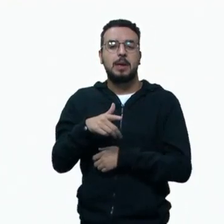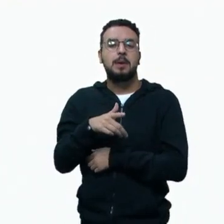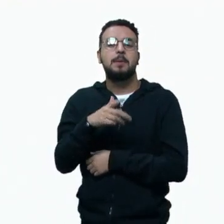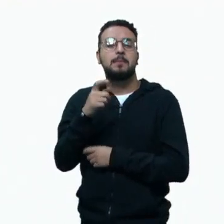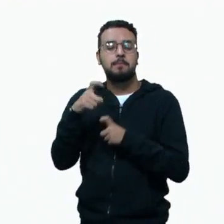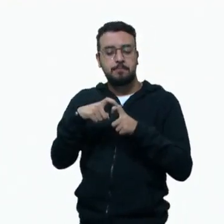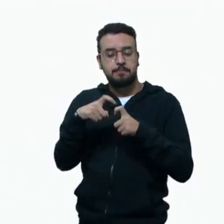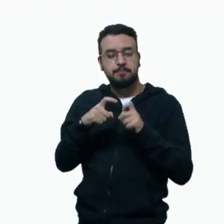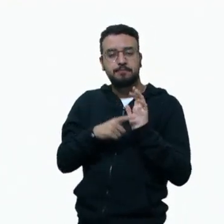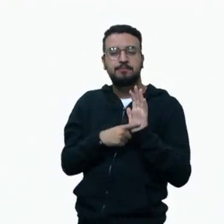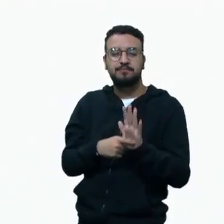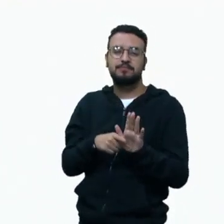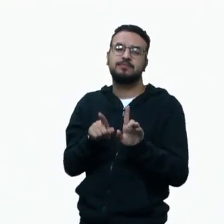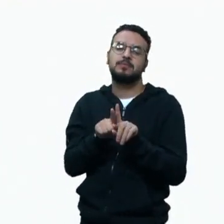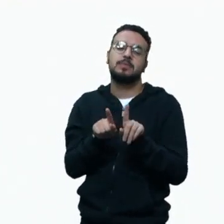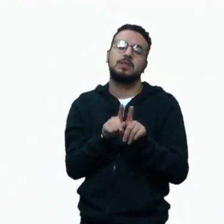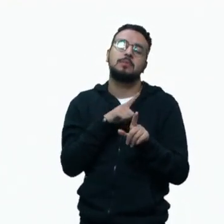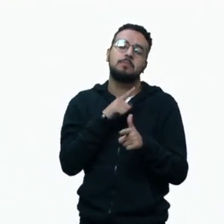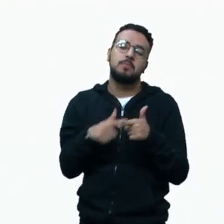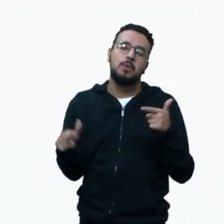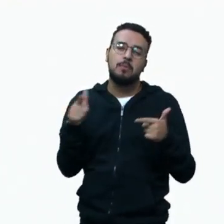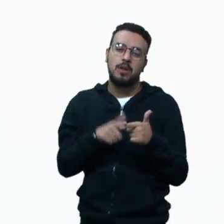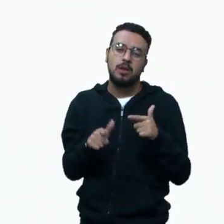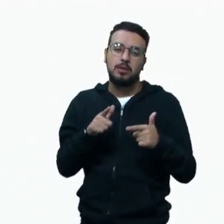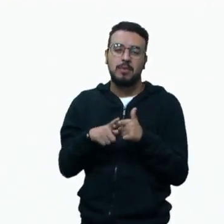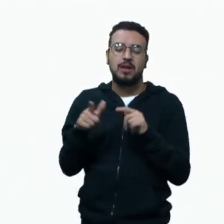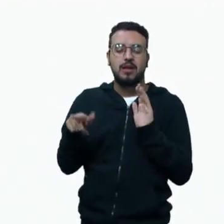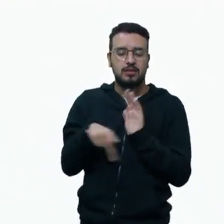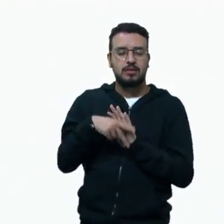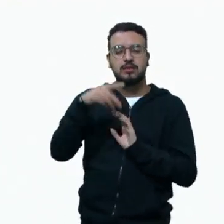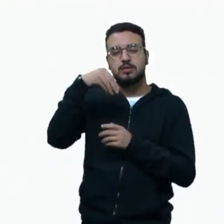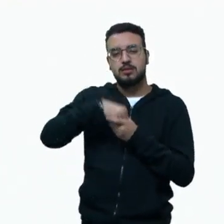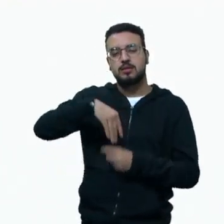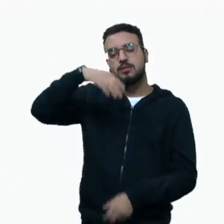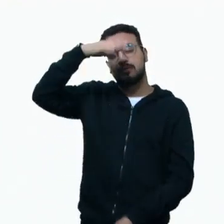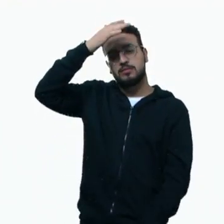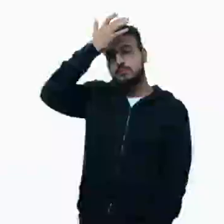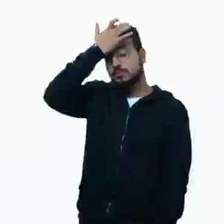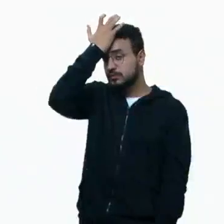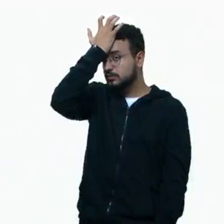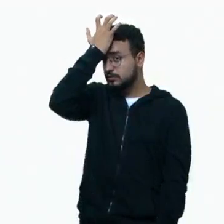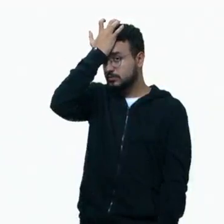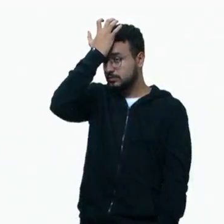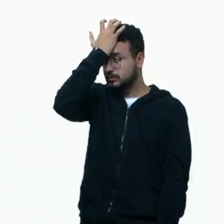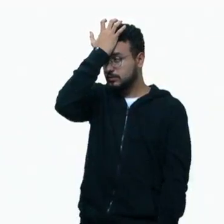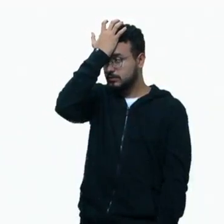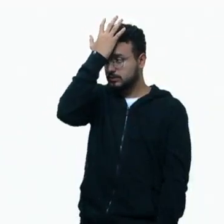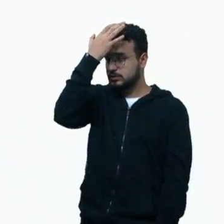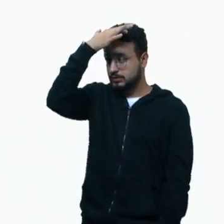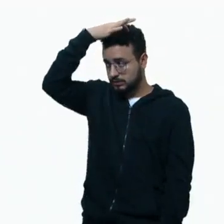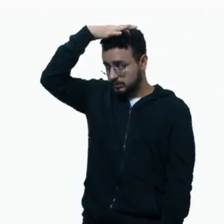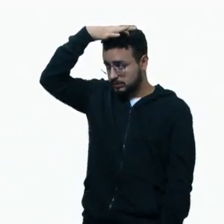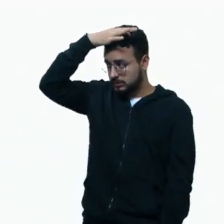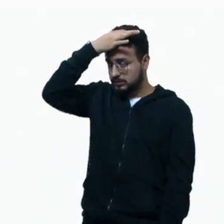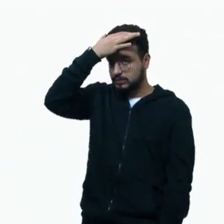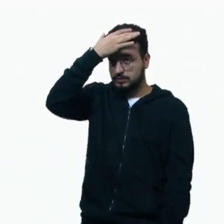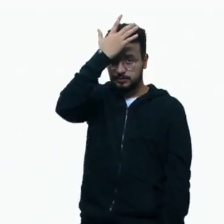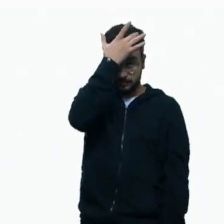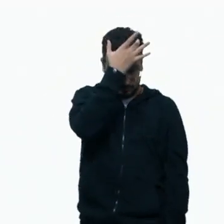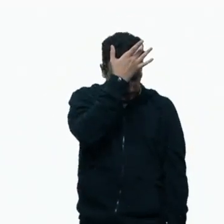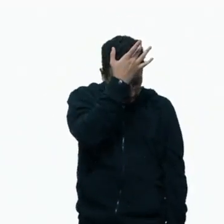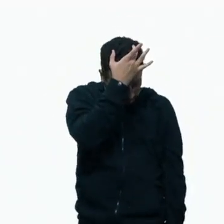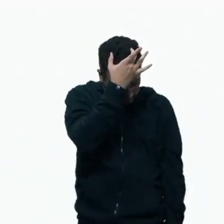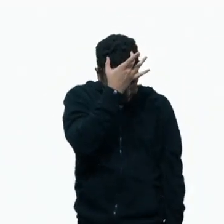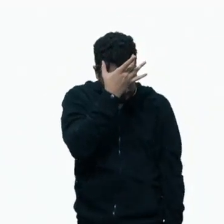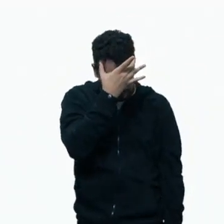também, tá? De problemas, inconsistências no lobo frontal, tá certo? Então eu posso compreender o lobo frontal como